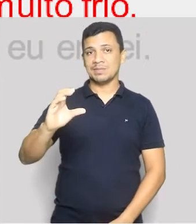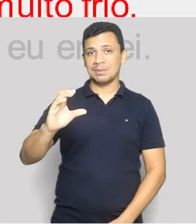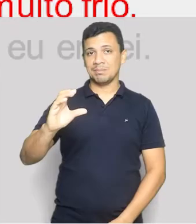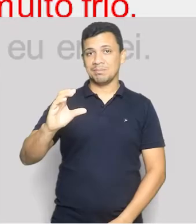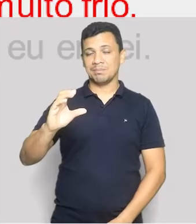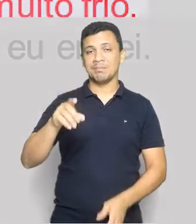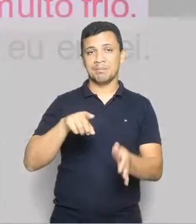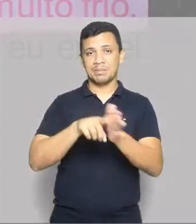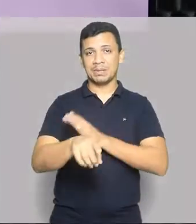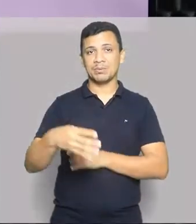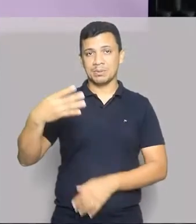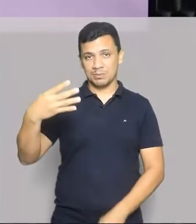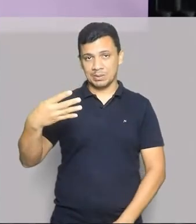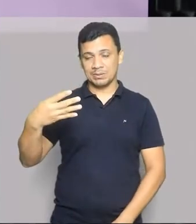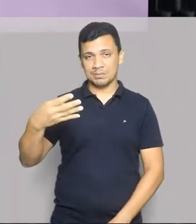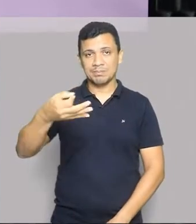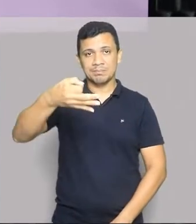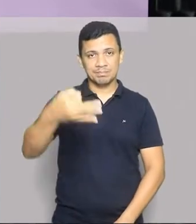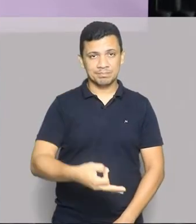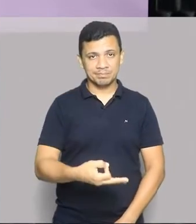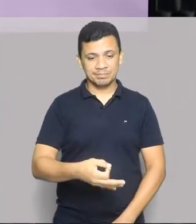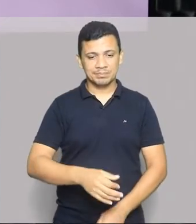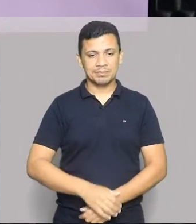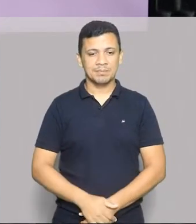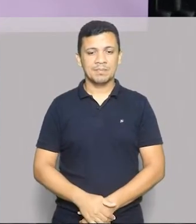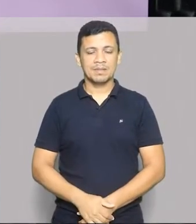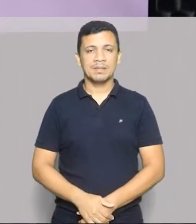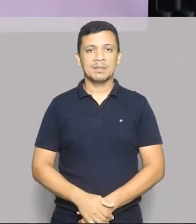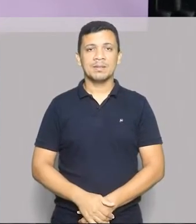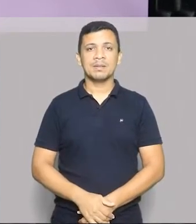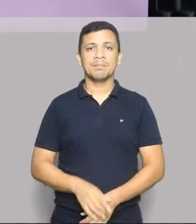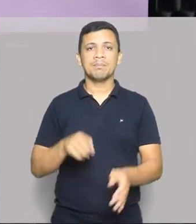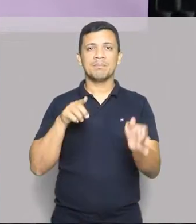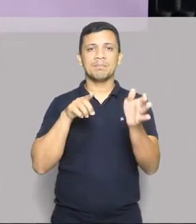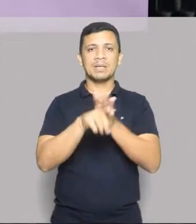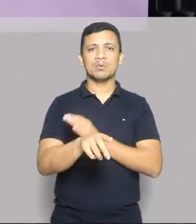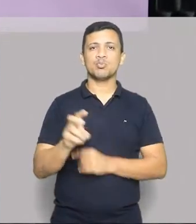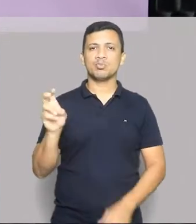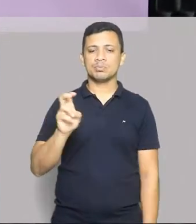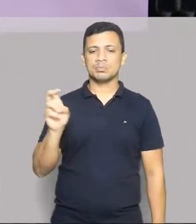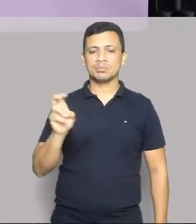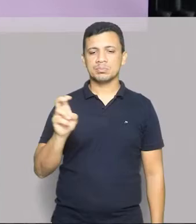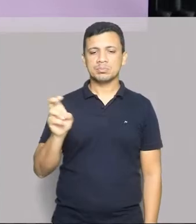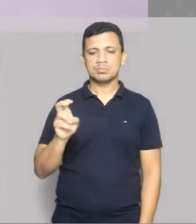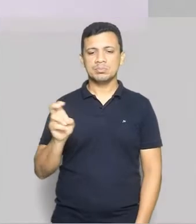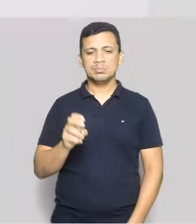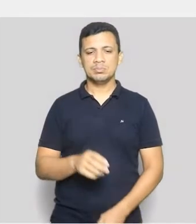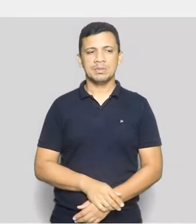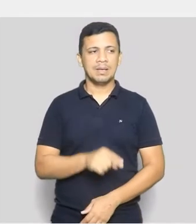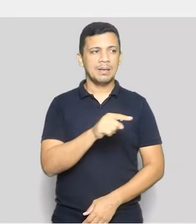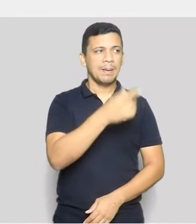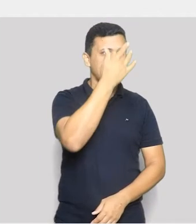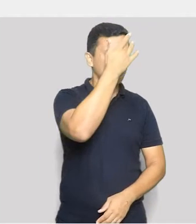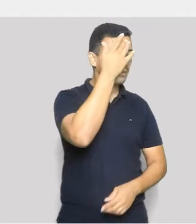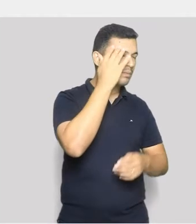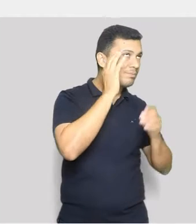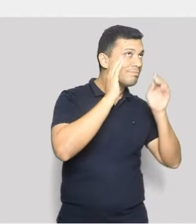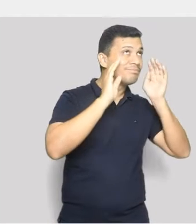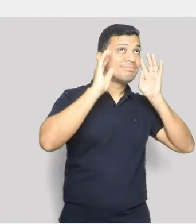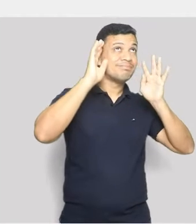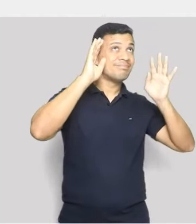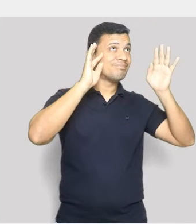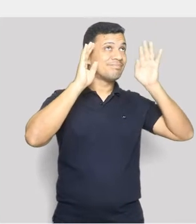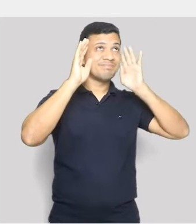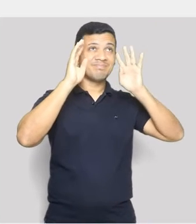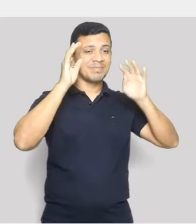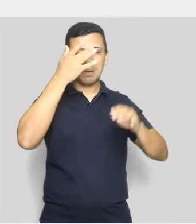questão, opção correta. Tá bom? Na quinta questão, vamos lá, simples, os distraídos são os